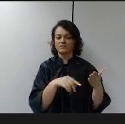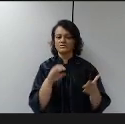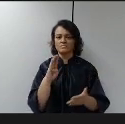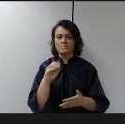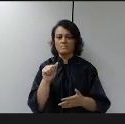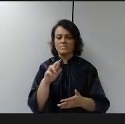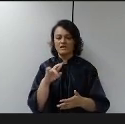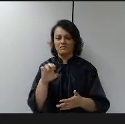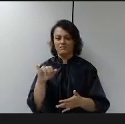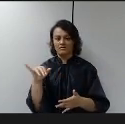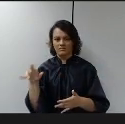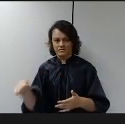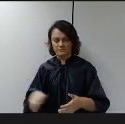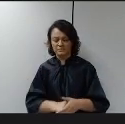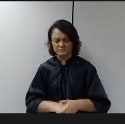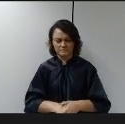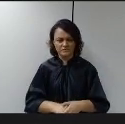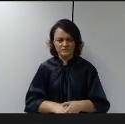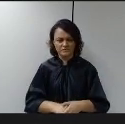geral, no RE